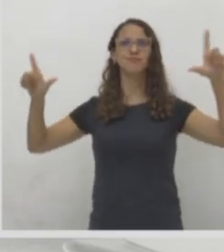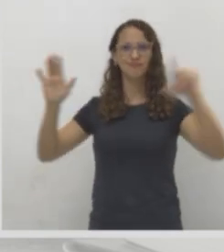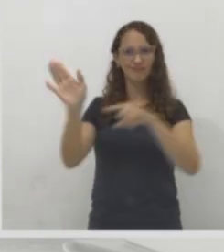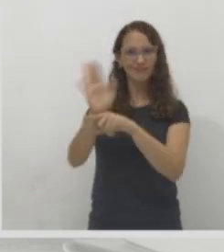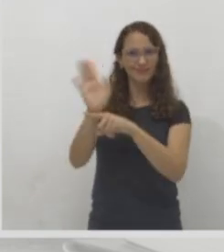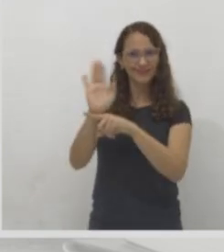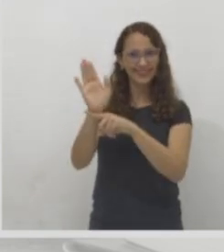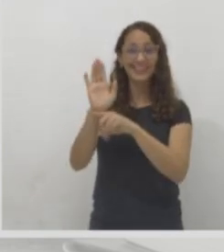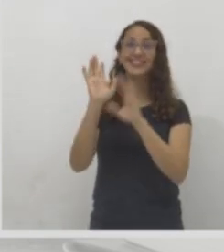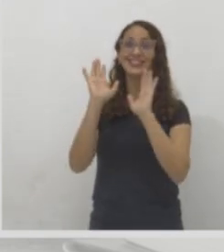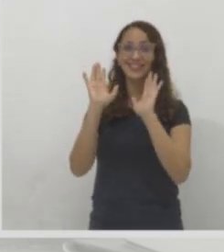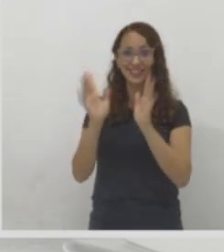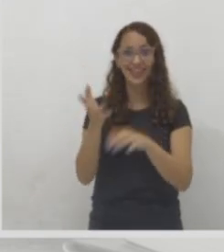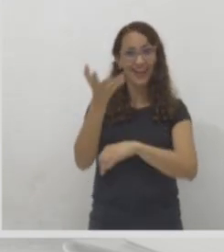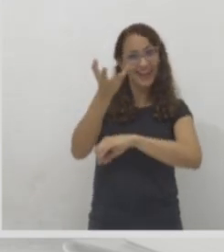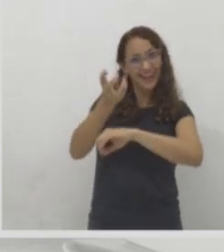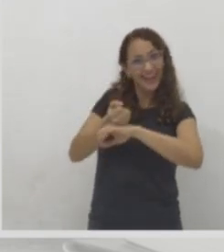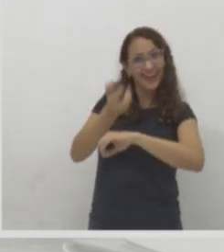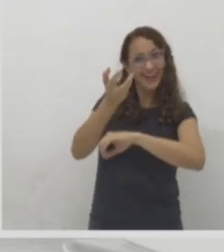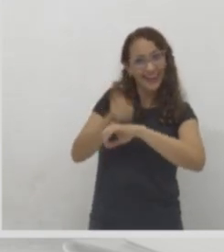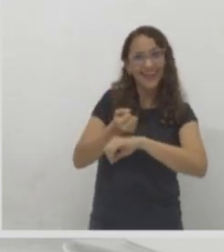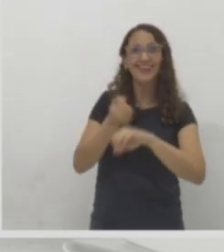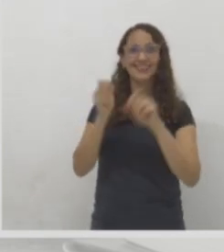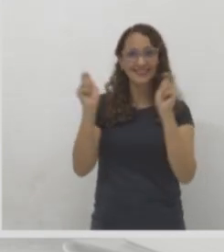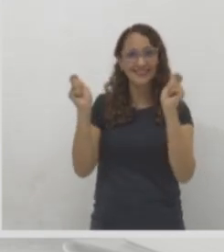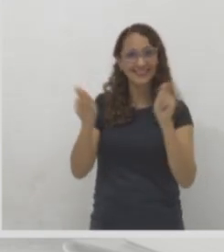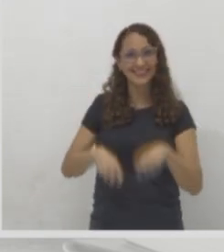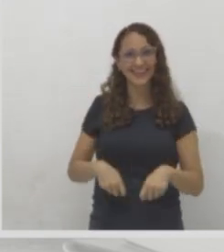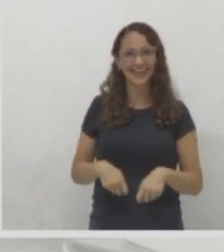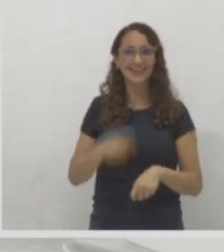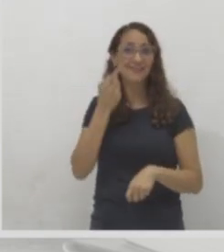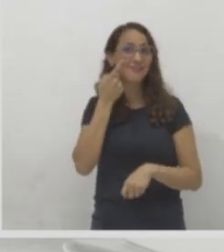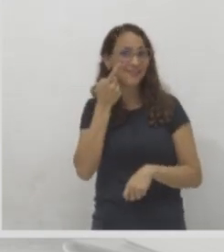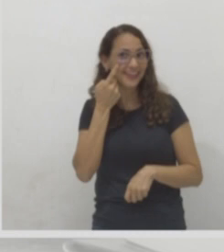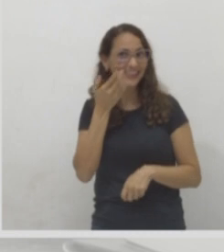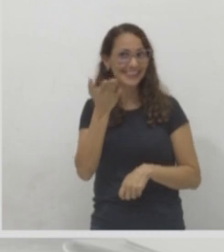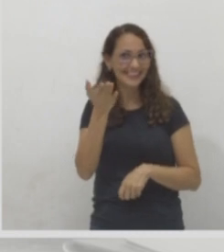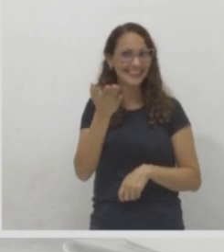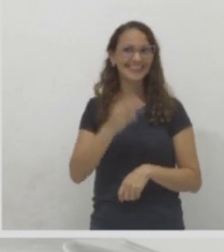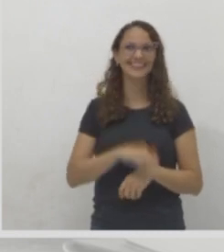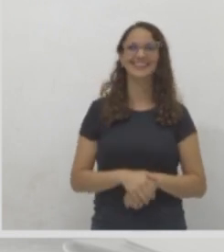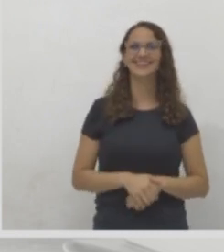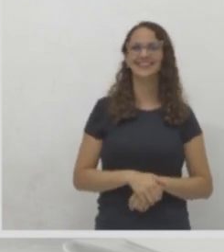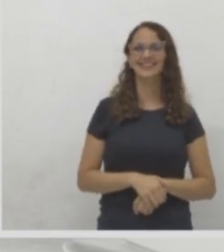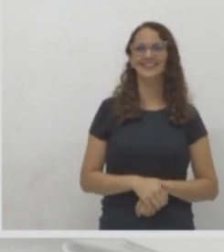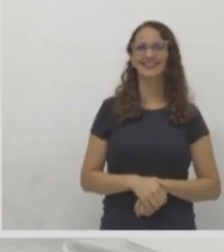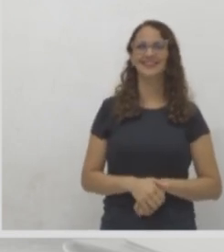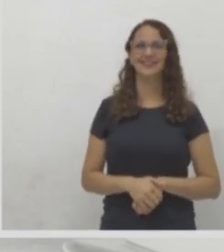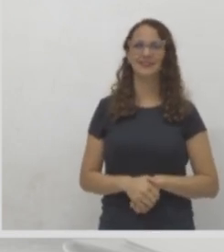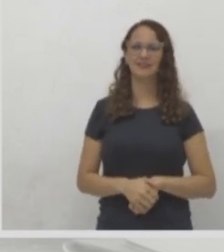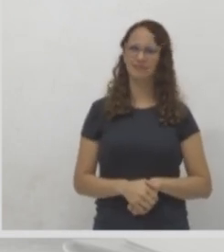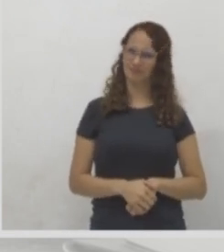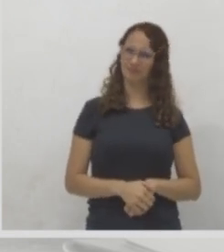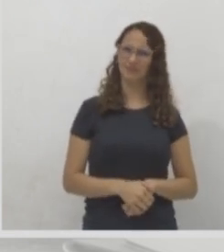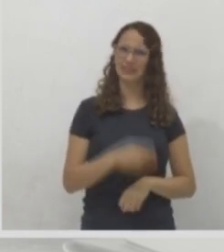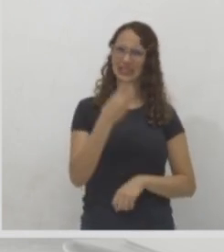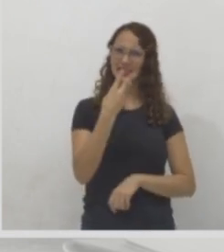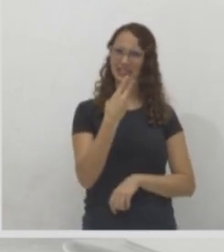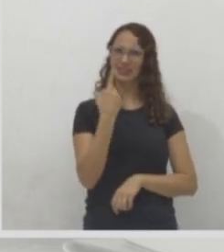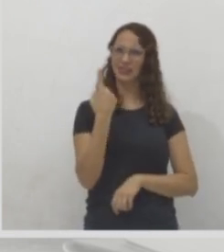streaming. Confira. Pois bem, o que eu vou ter aqui? 31